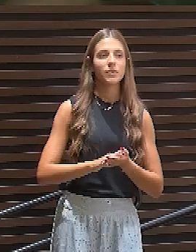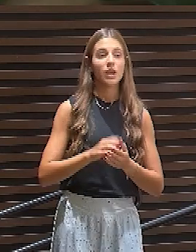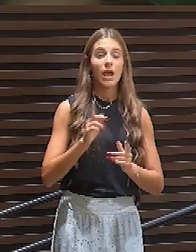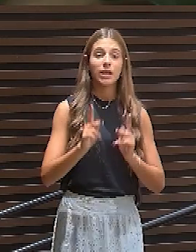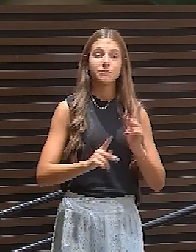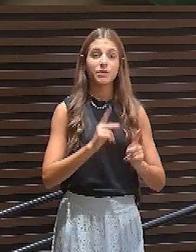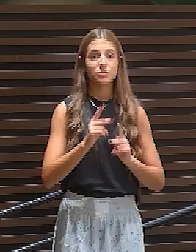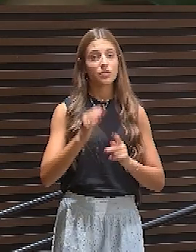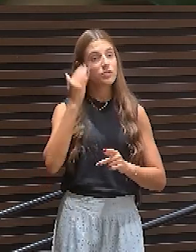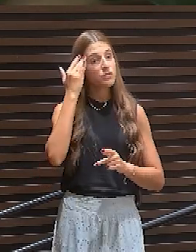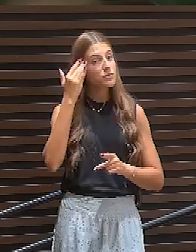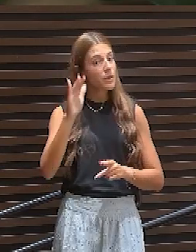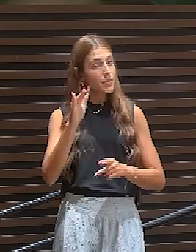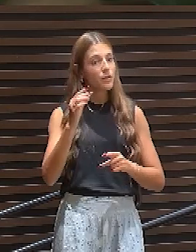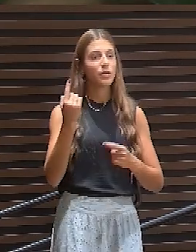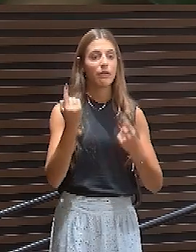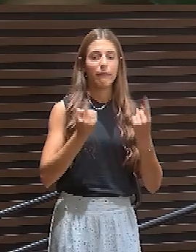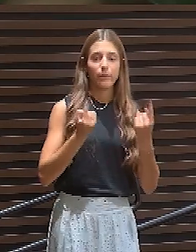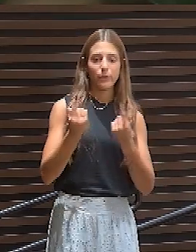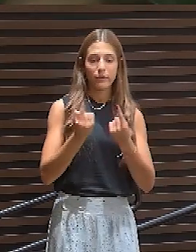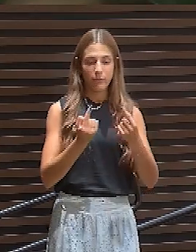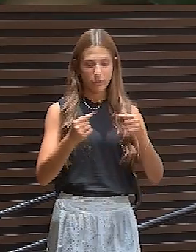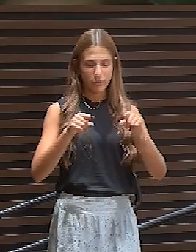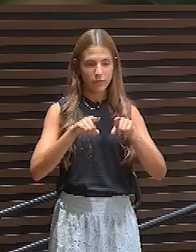duas coisas andam juntas.